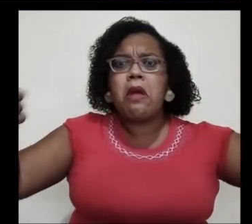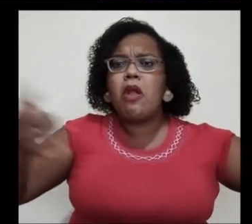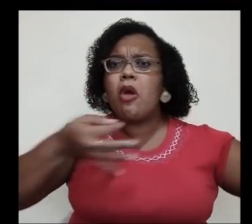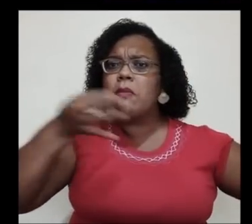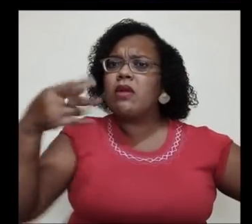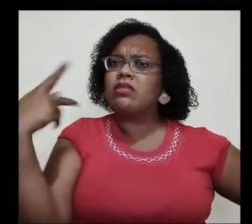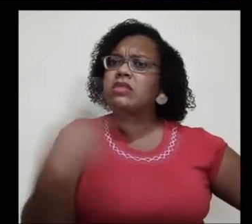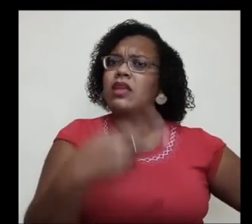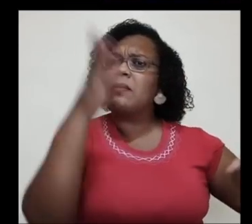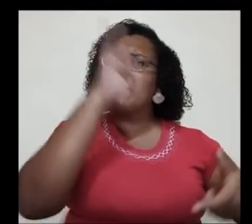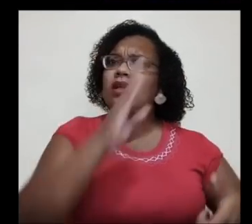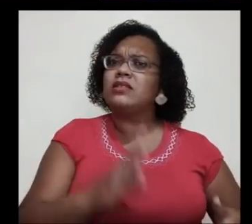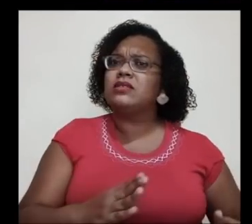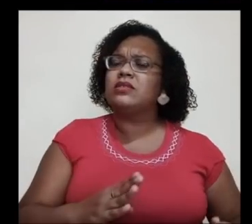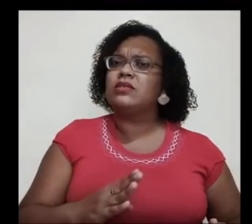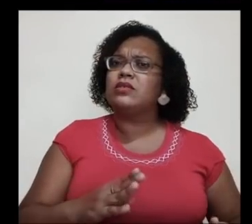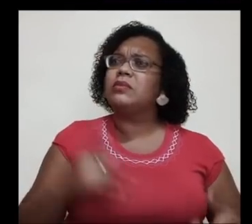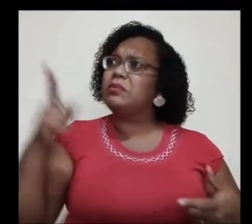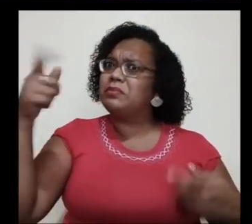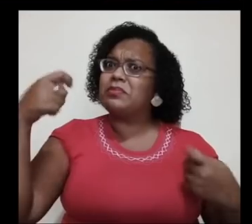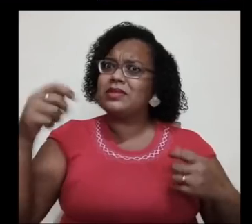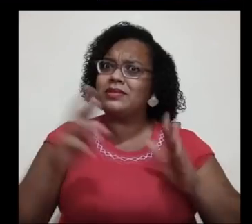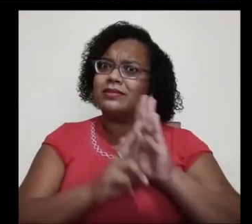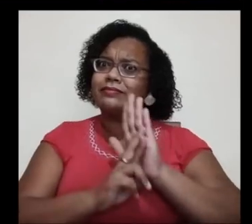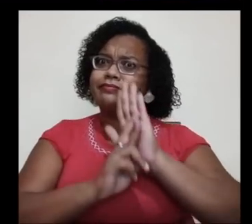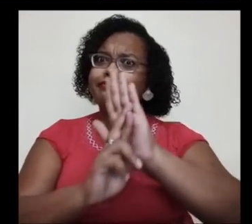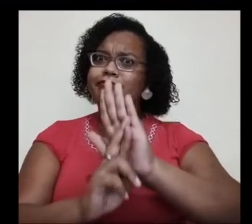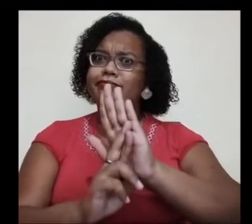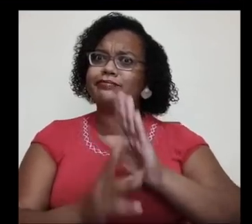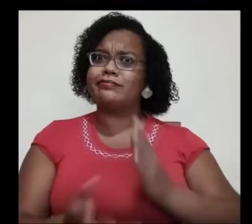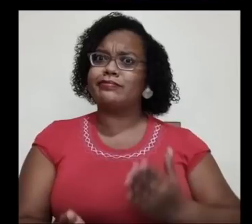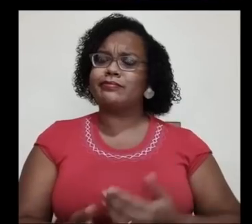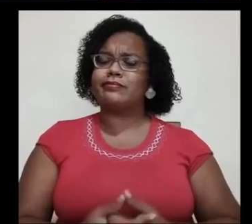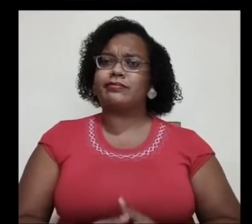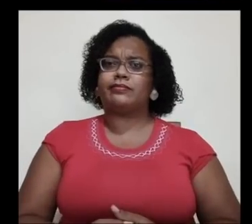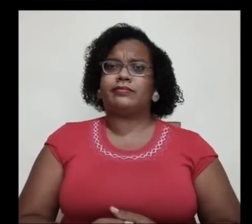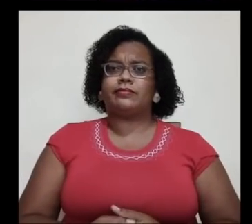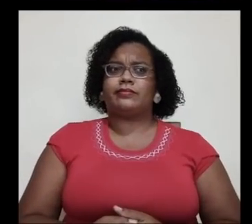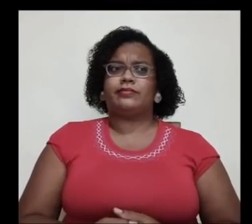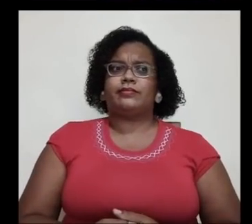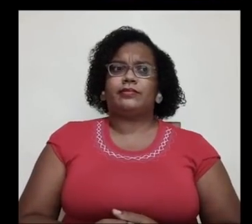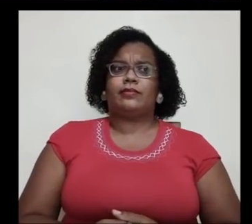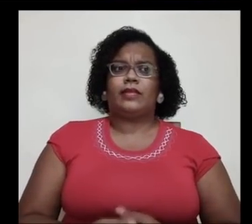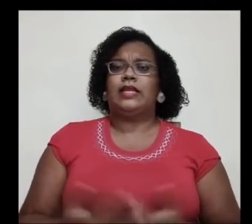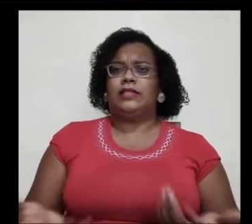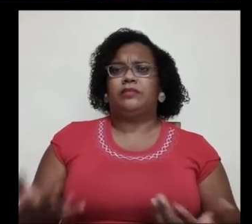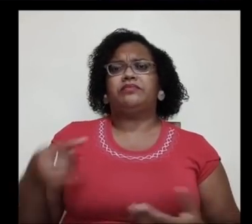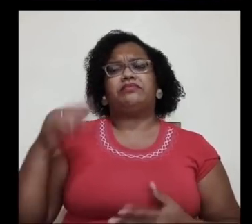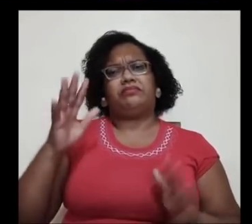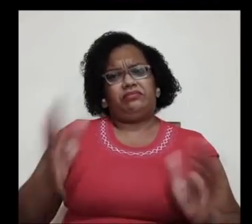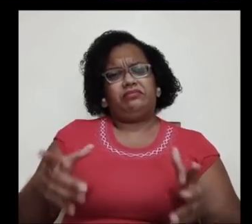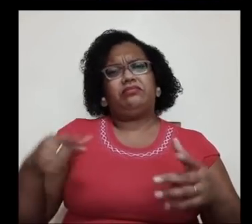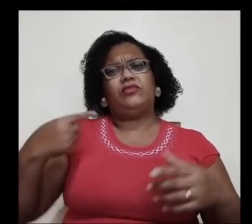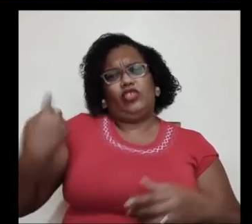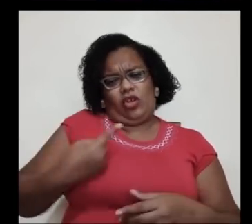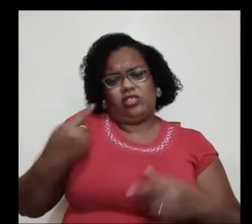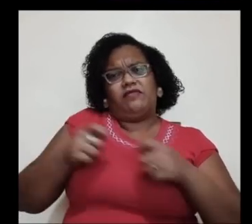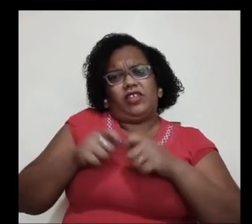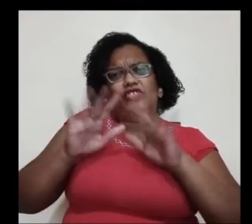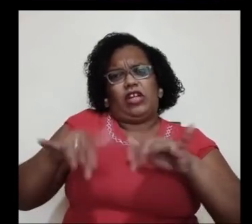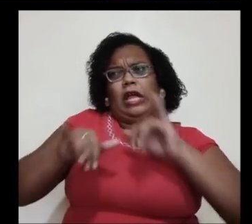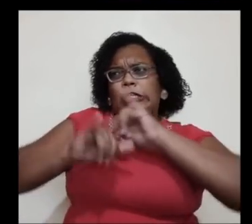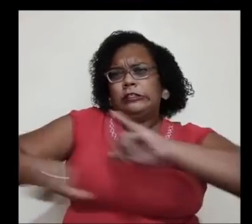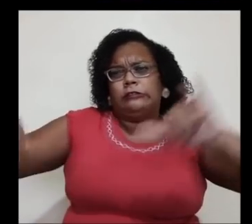pelos brasileiros que eles deveriam representar. Nós, portanto, fizemos várias manifestações, estamos agora com uma carta